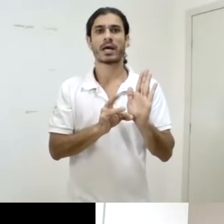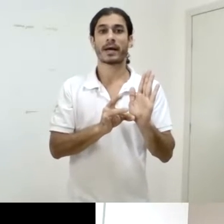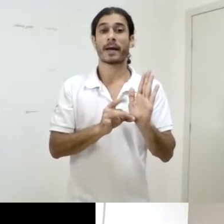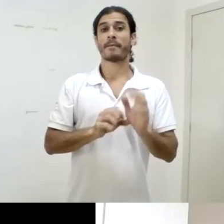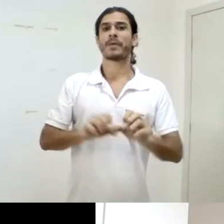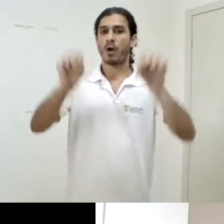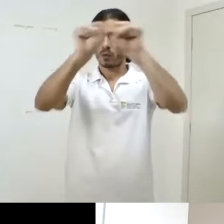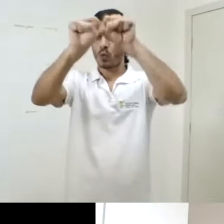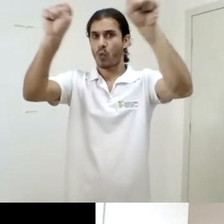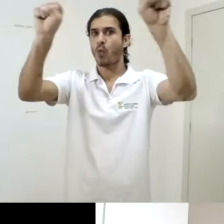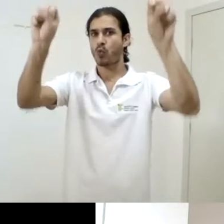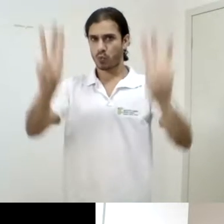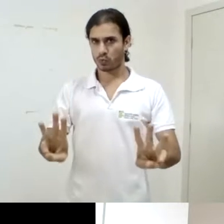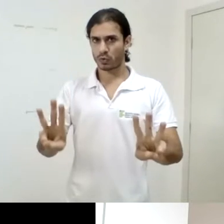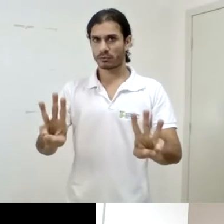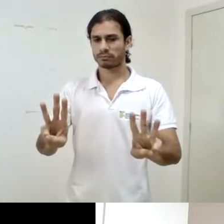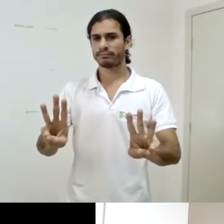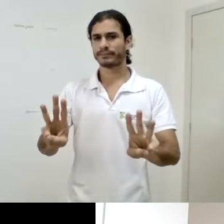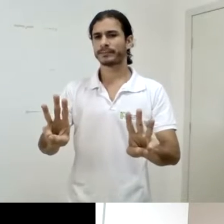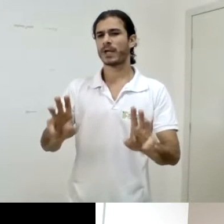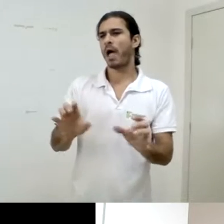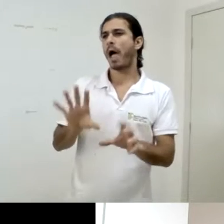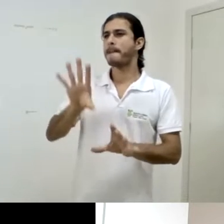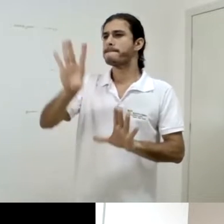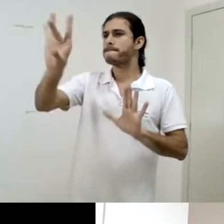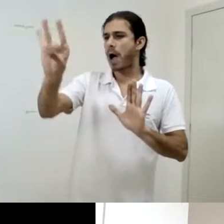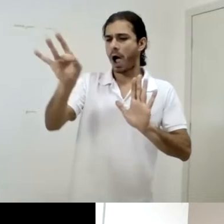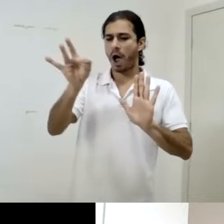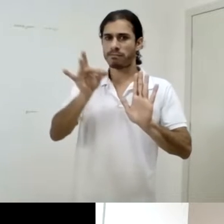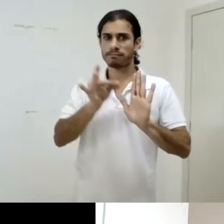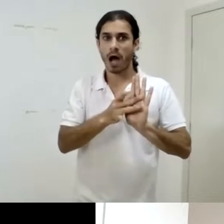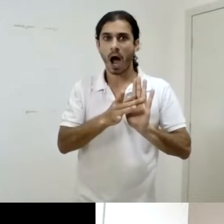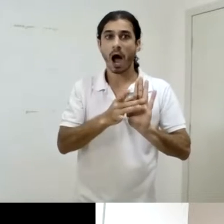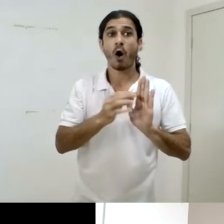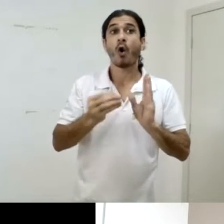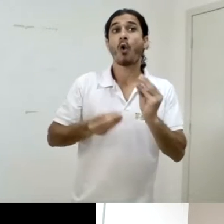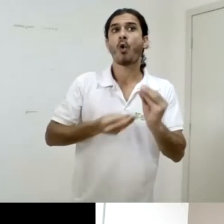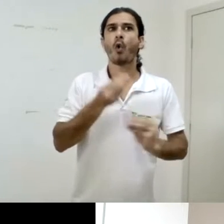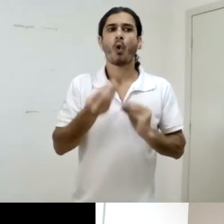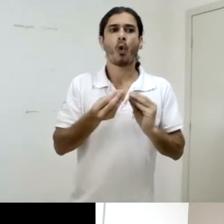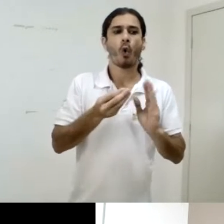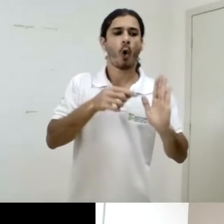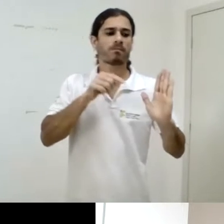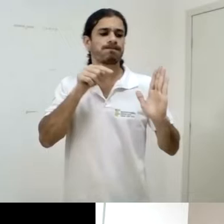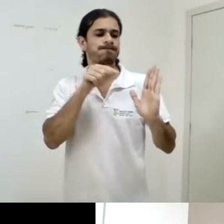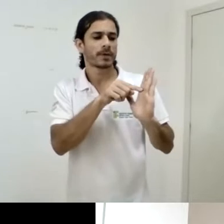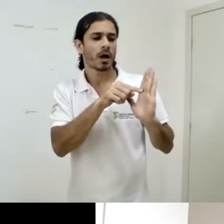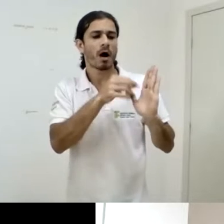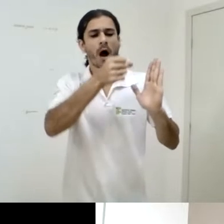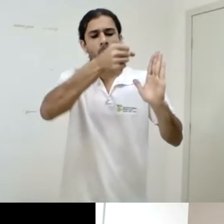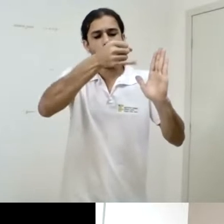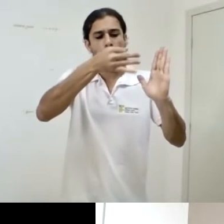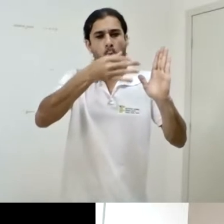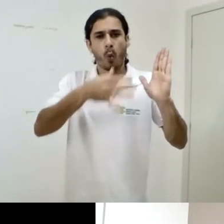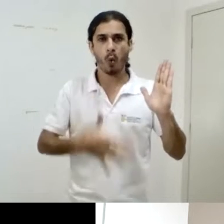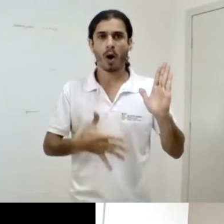quantitativa, dependendo da abordagem que você faz esses dados, de como você lida com esses dados, mas ela pode ser quantiqualitativa se você,